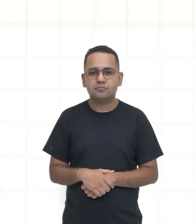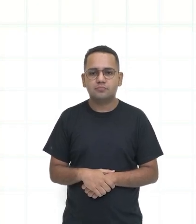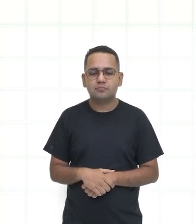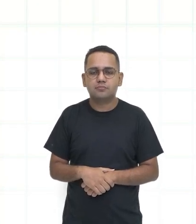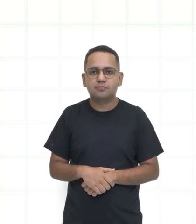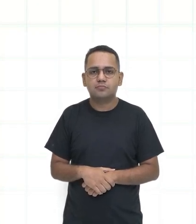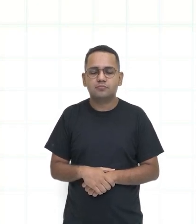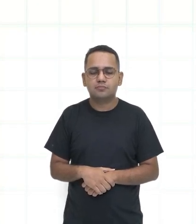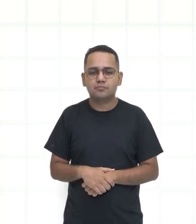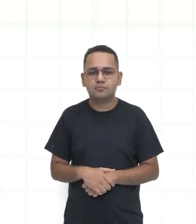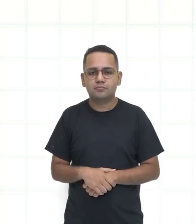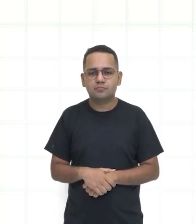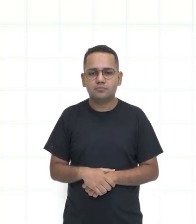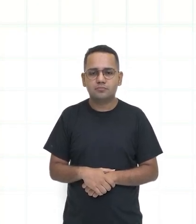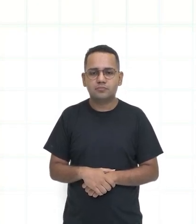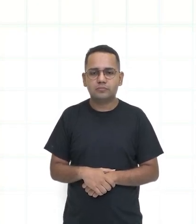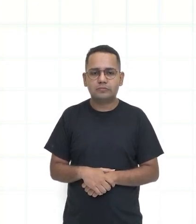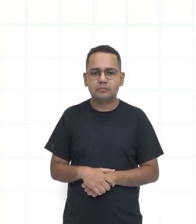ly.